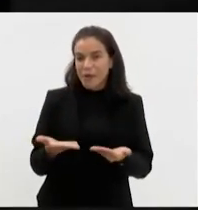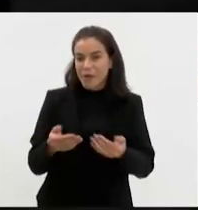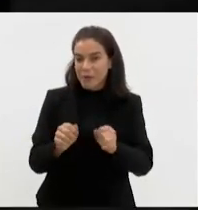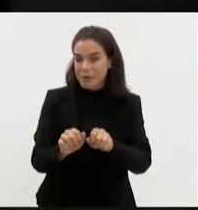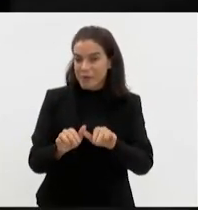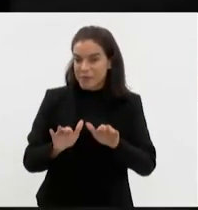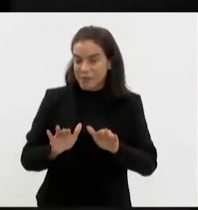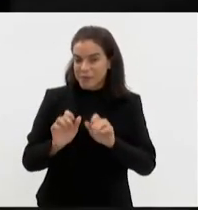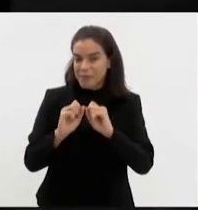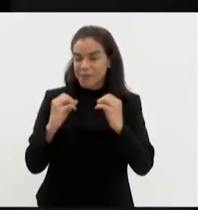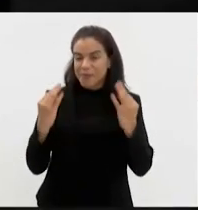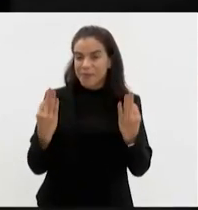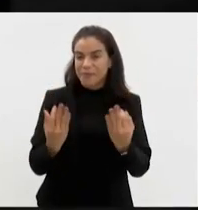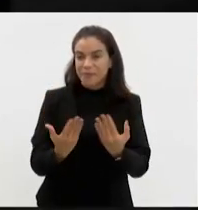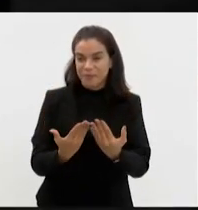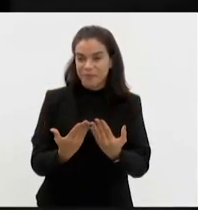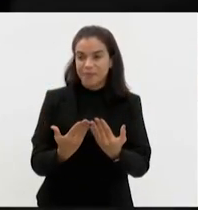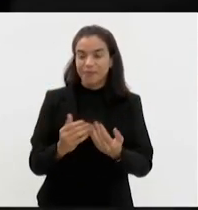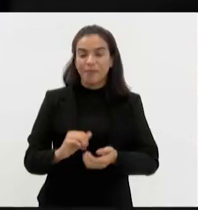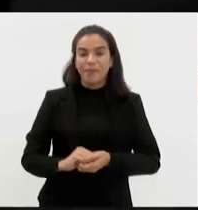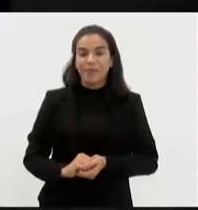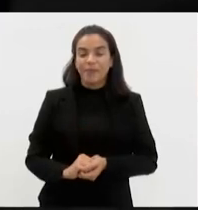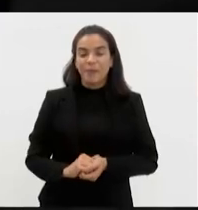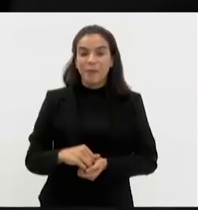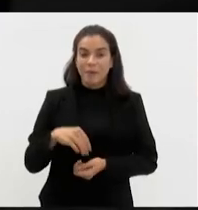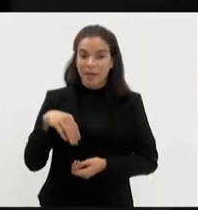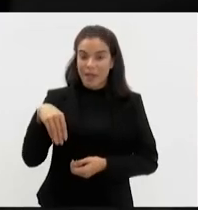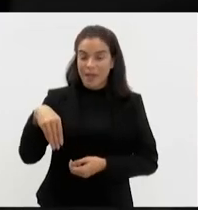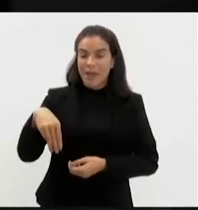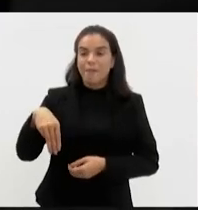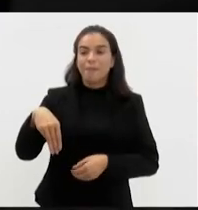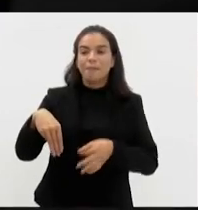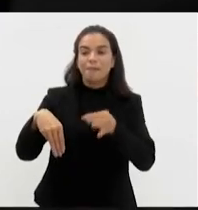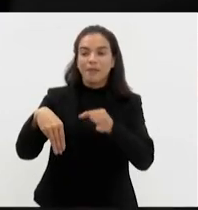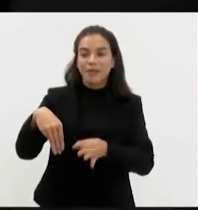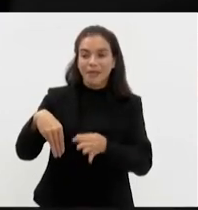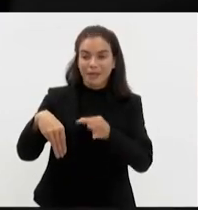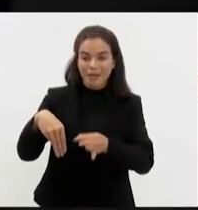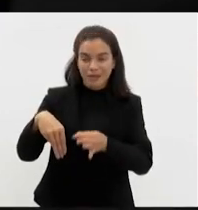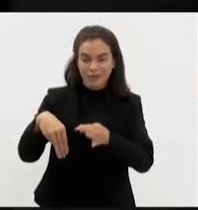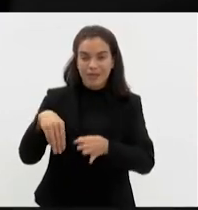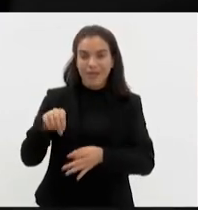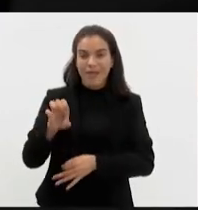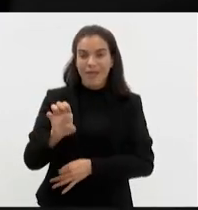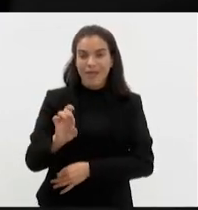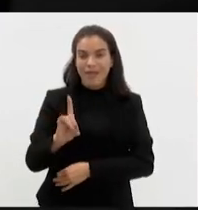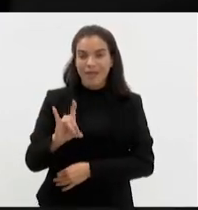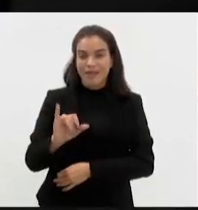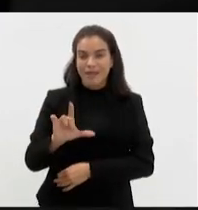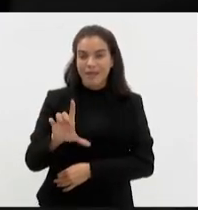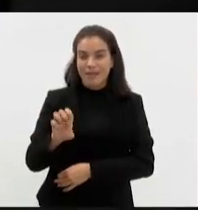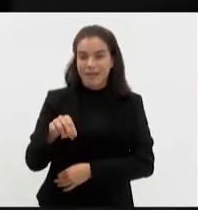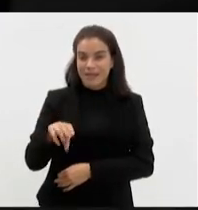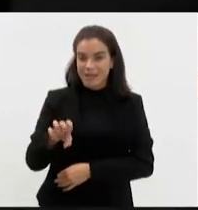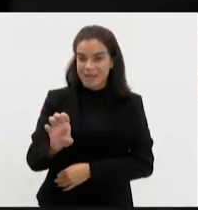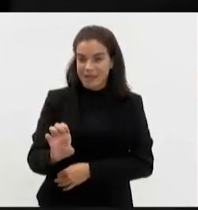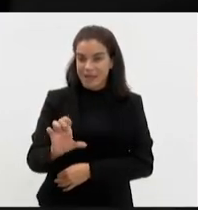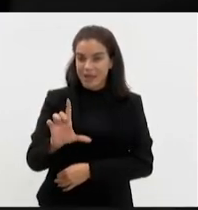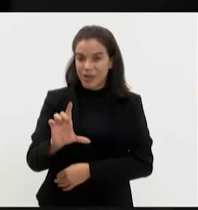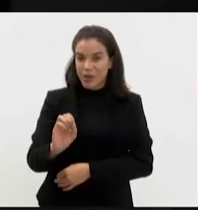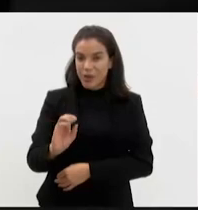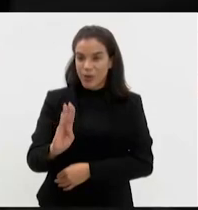Ministro pela ministra também Edilene Lobo muito feliz com a presença de vossa excelência aqui